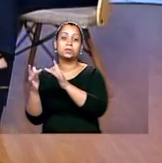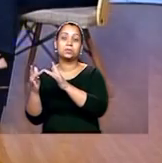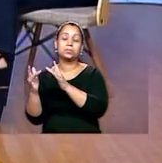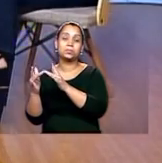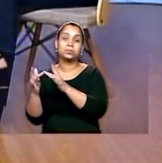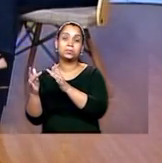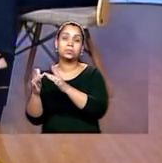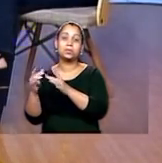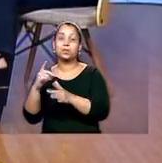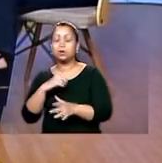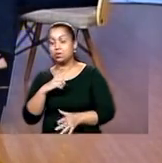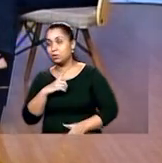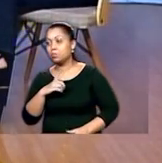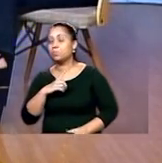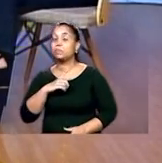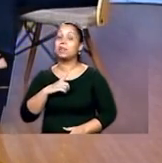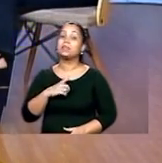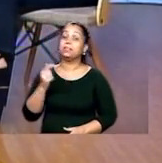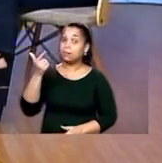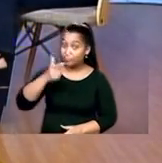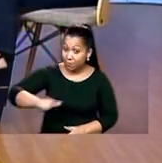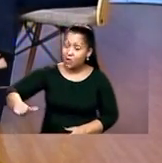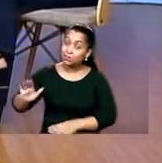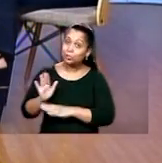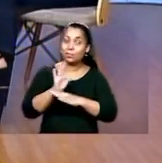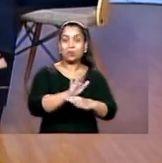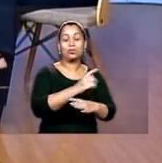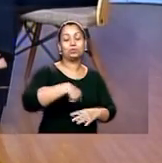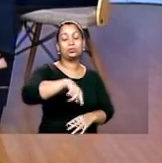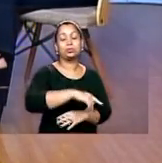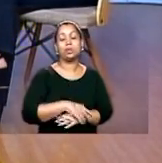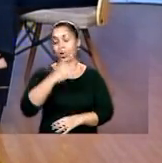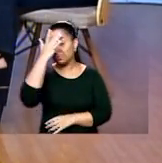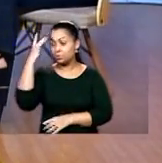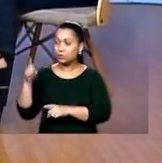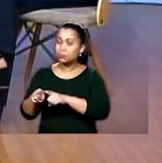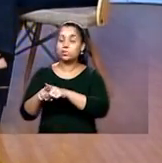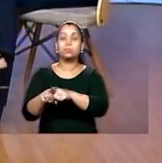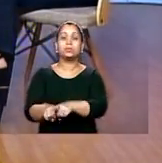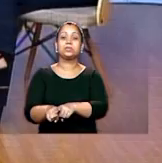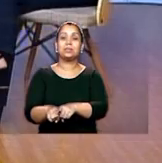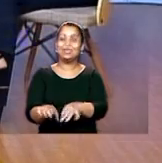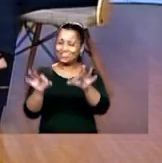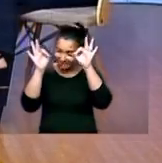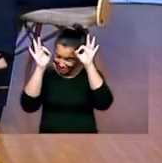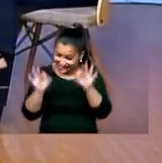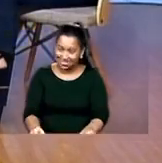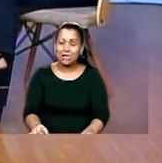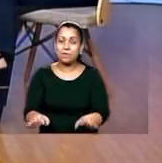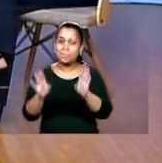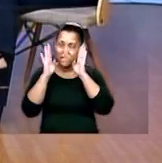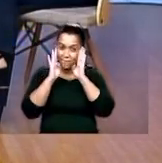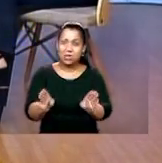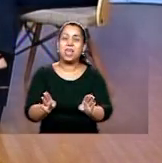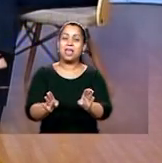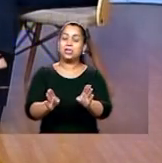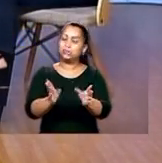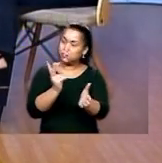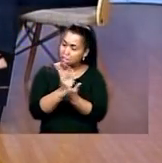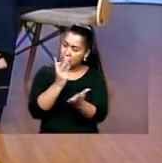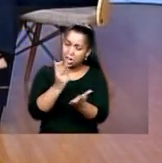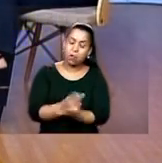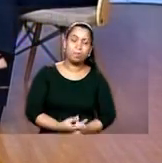um volume maior, né? Para poder atender todo mundo. E esses parceiros que vocês têm, eles são fiéis, assim,